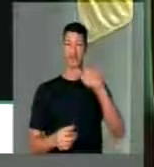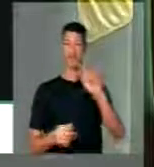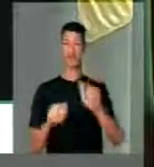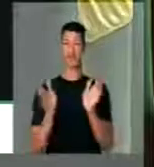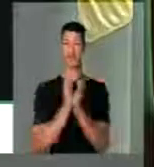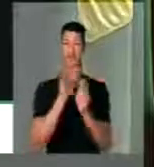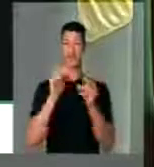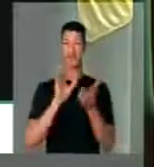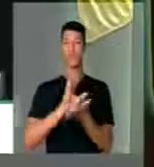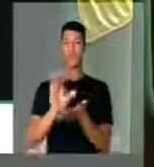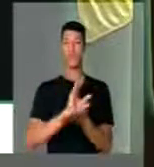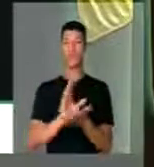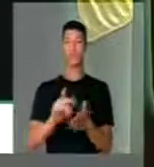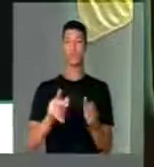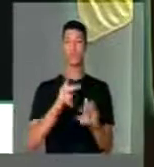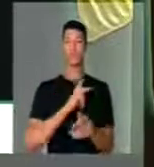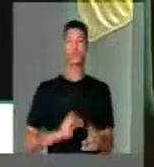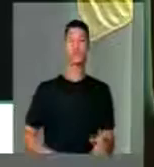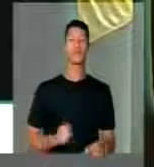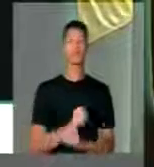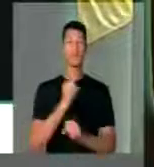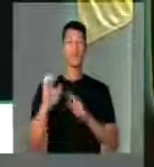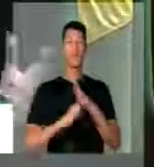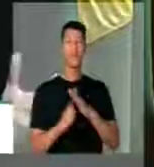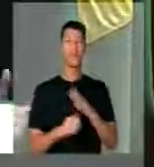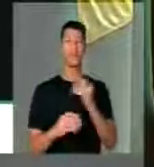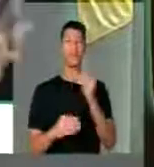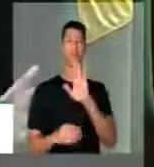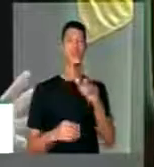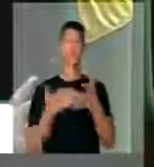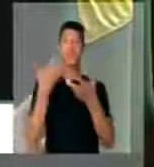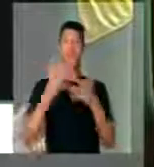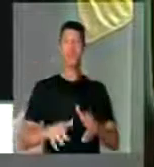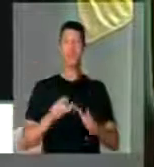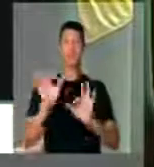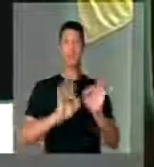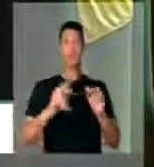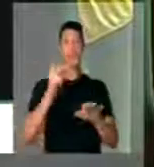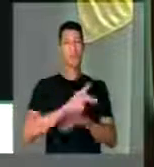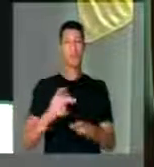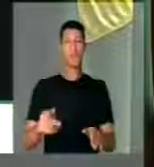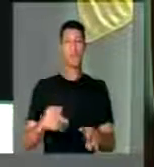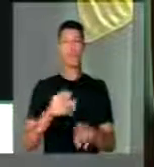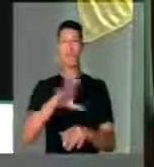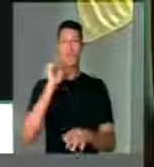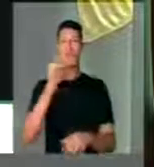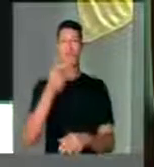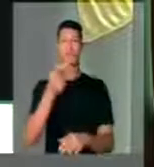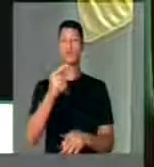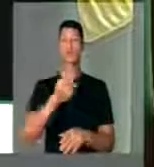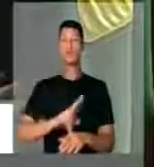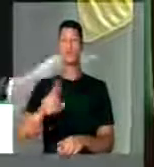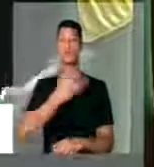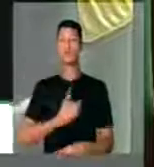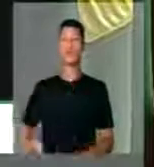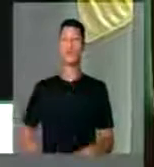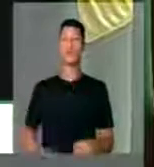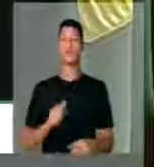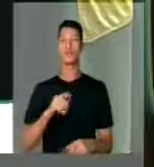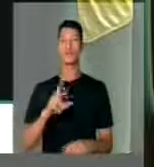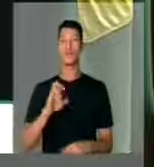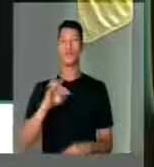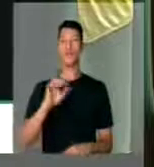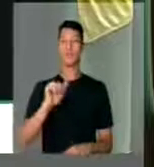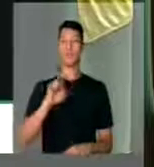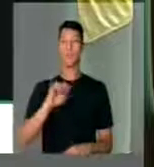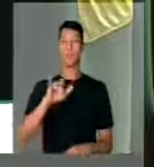setor financeiro e para as grandes empresas. Muitas delas que não querem mais investir na produção. Pega o seu dinheiro, investe em título do governo e tem uma